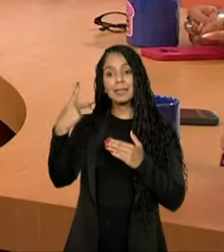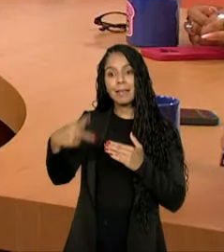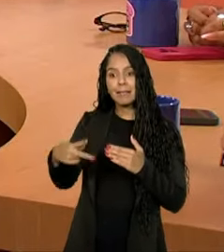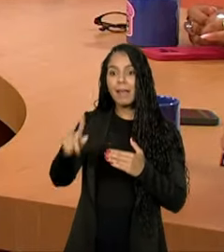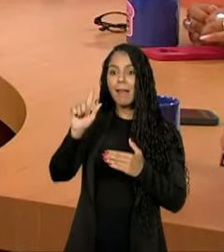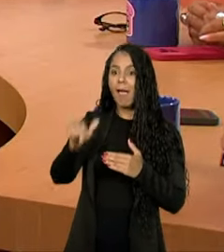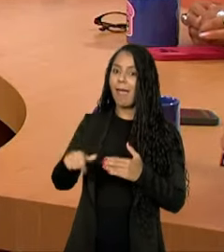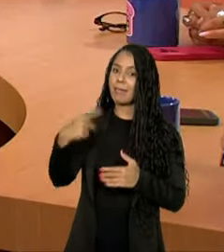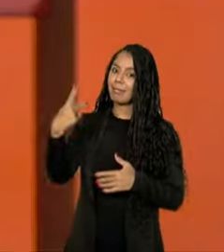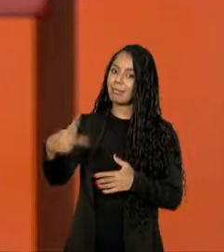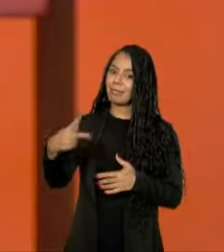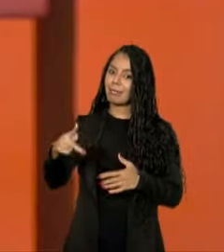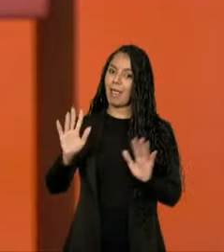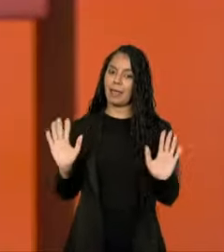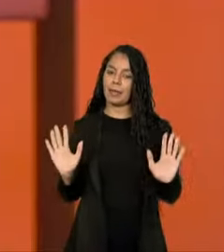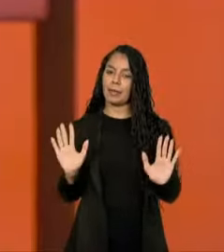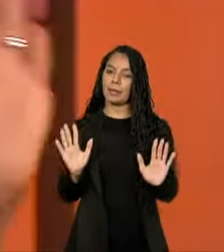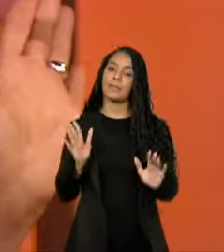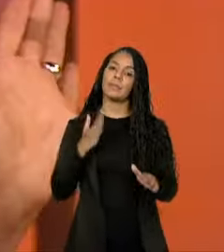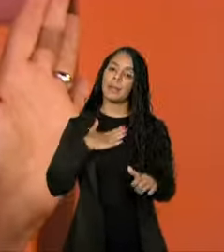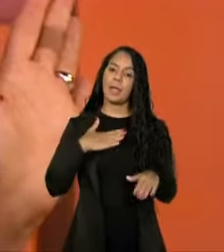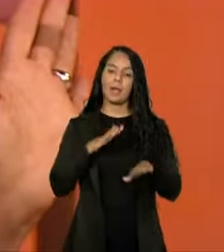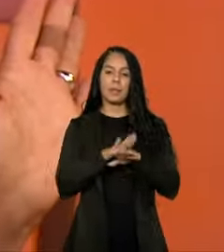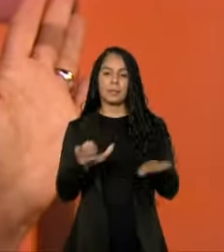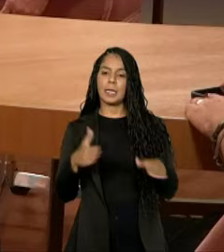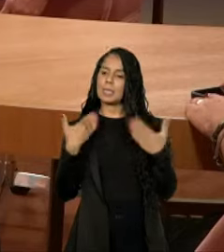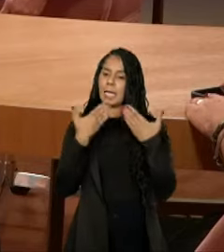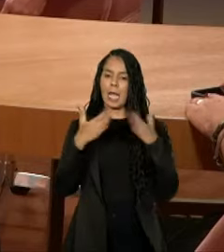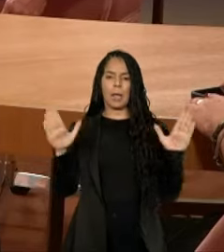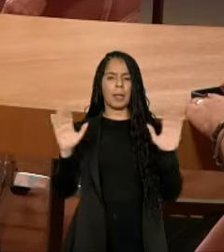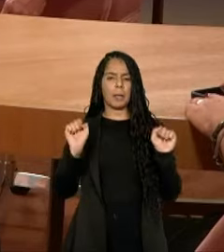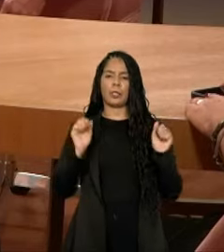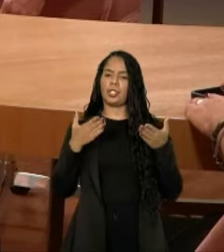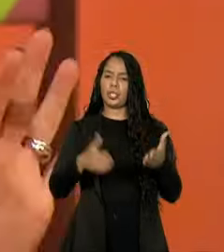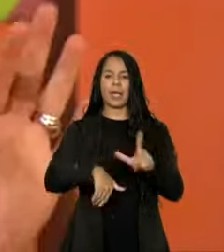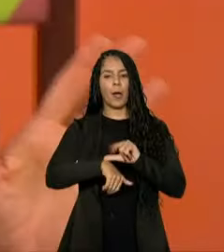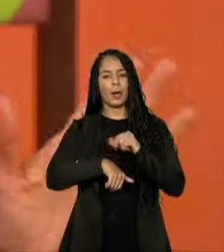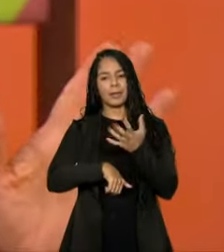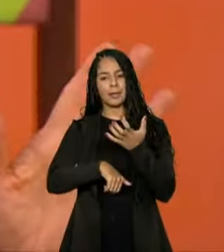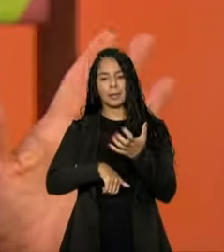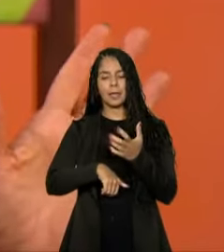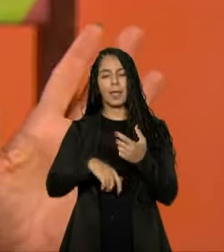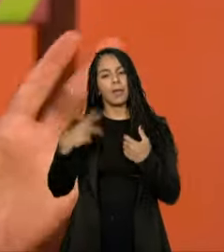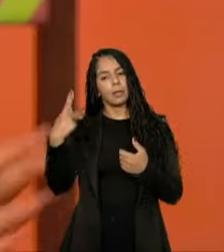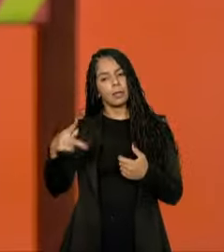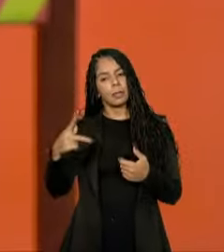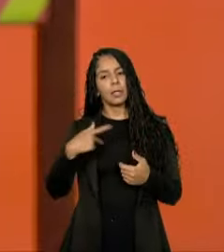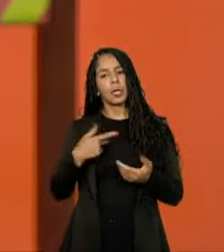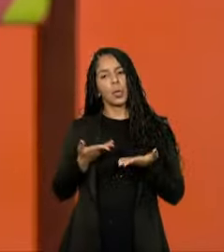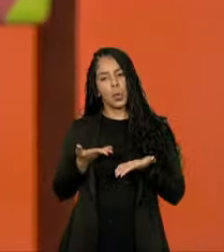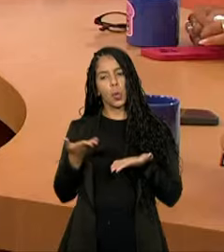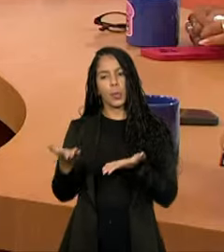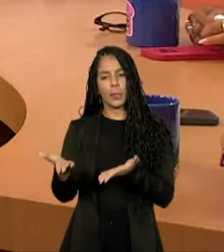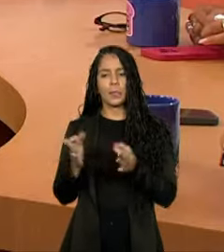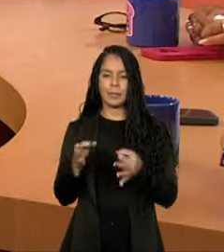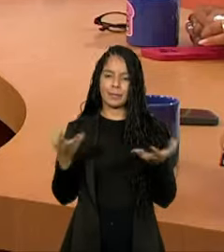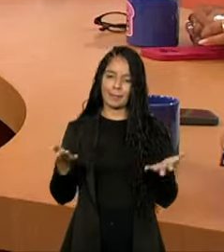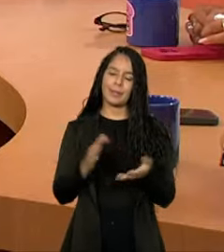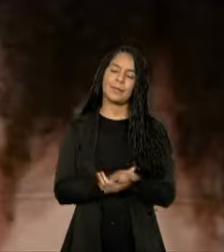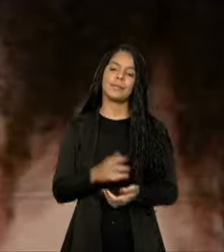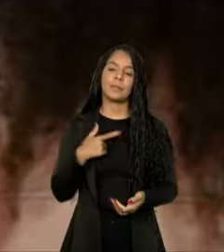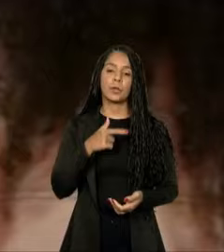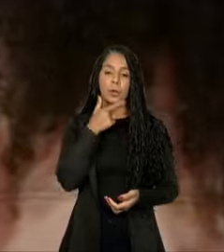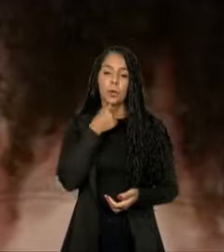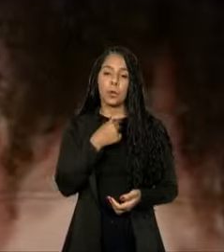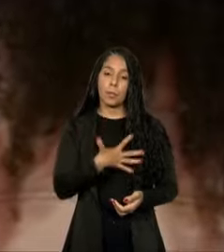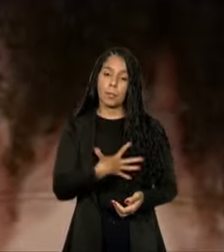Você dele? Como eu telefone. A sua, eu, a minha, assim, tá sempre aberta, pode chegar onde quiser. Exatamente. Mas a deles eu tenho que ser convidada para ele. Exatamente. Meu